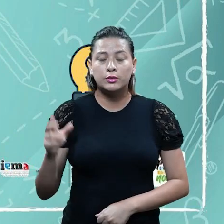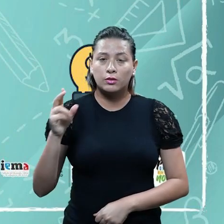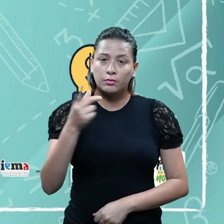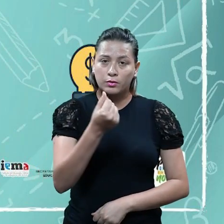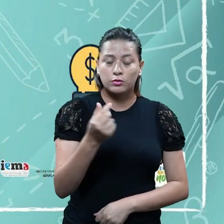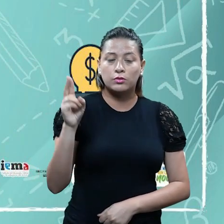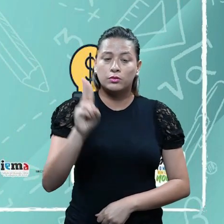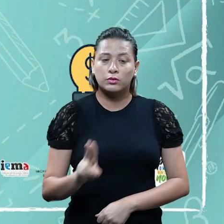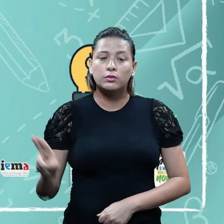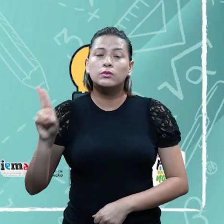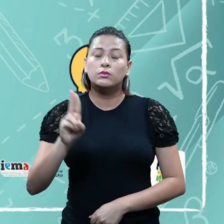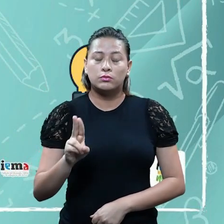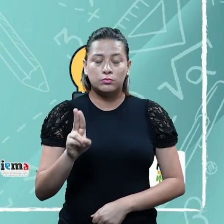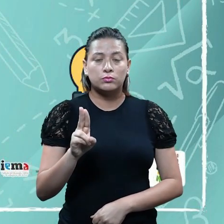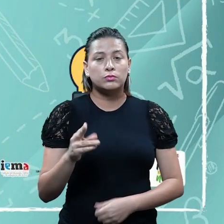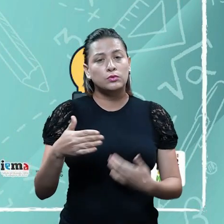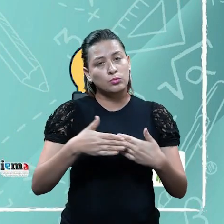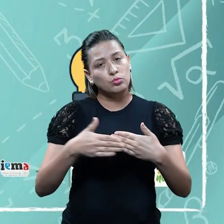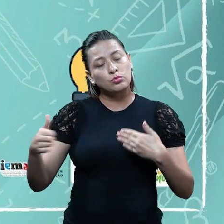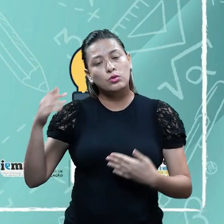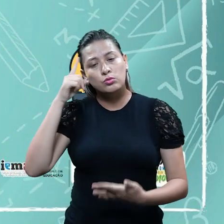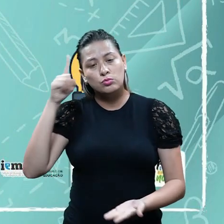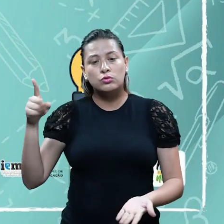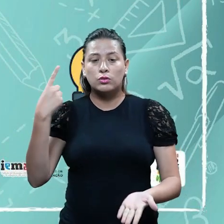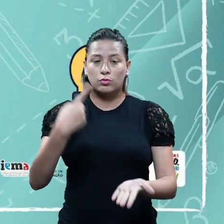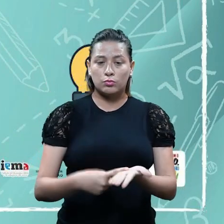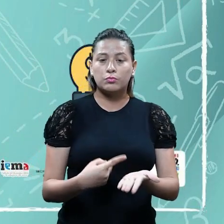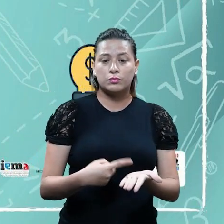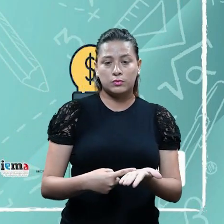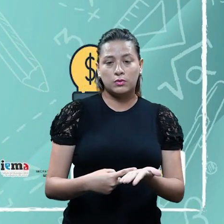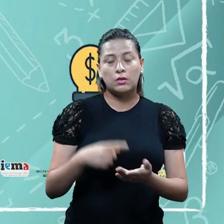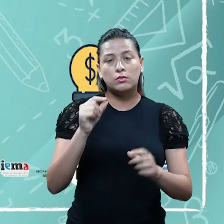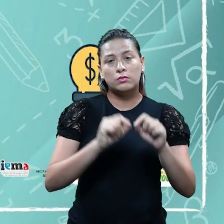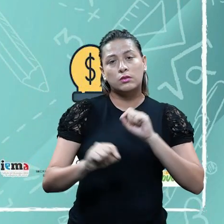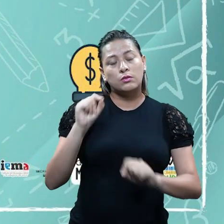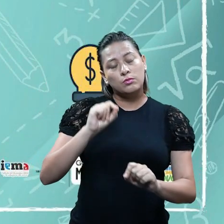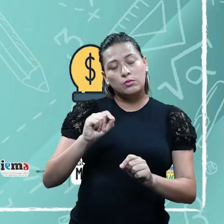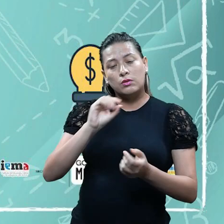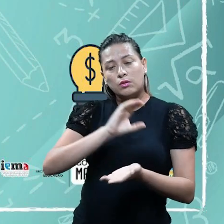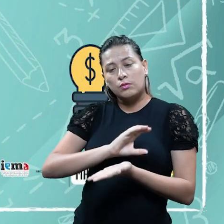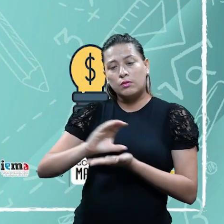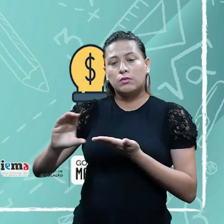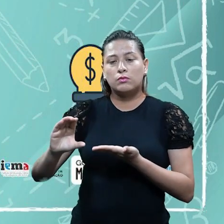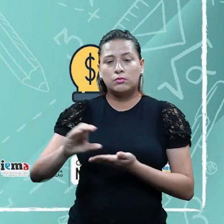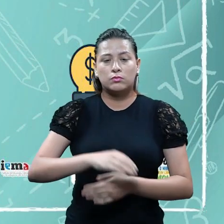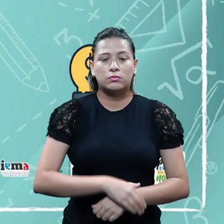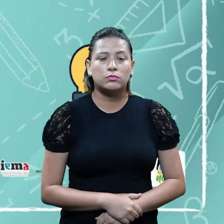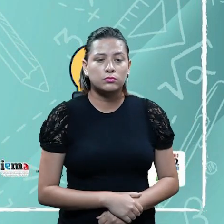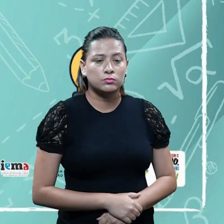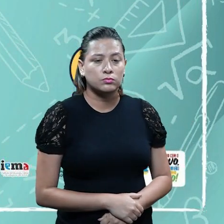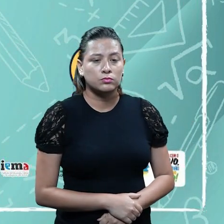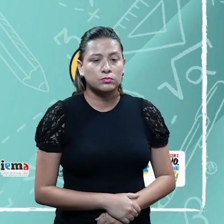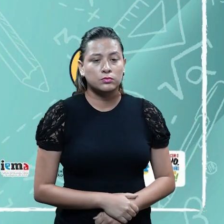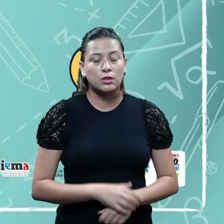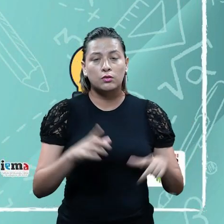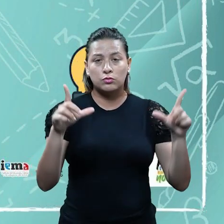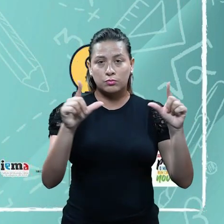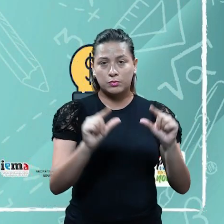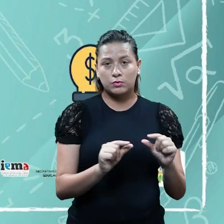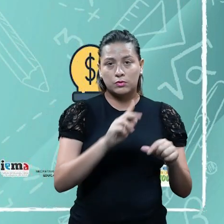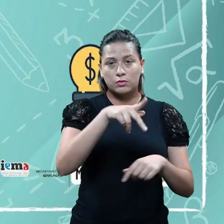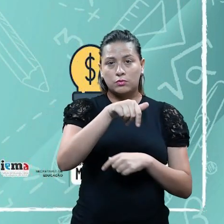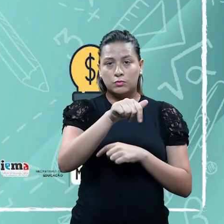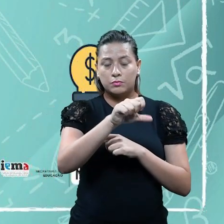durante um determinado período, também denominados de saídas de recursos, redução de ativos ou aumento de passivos. Então, isso aqui é